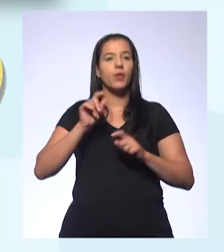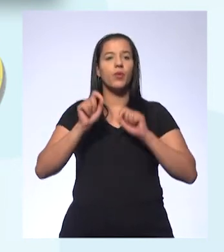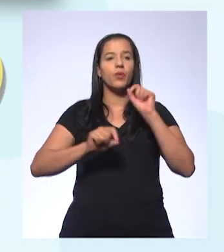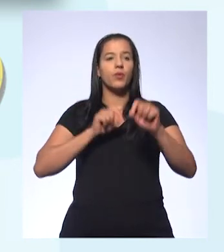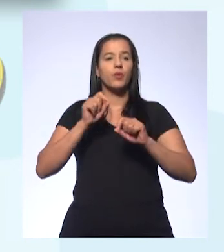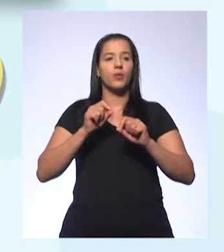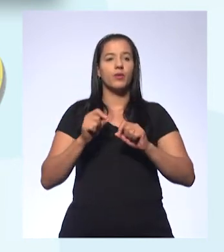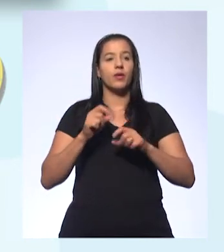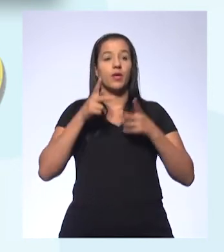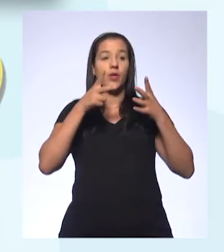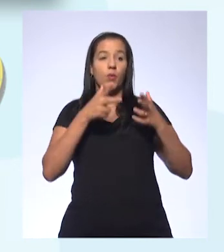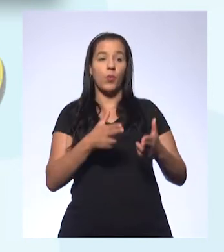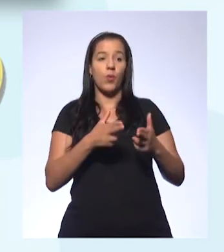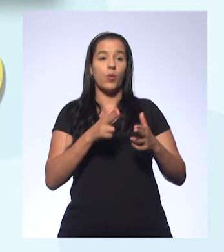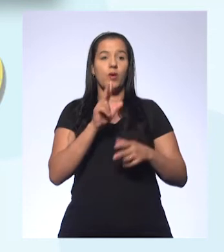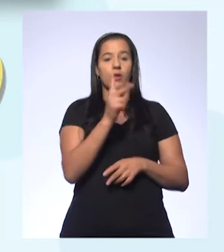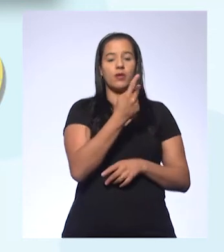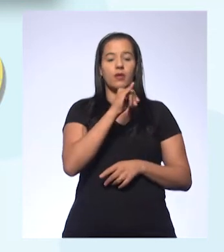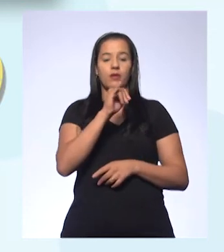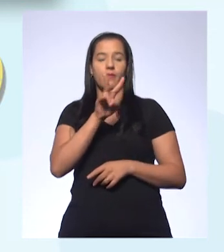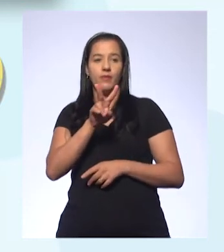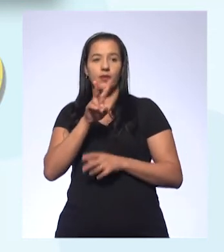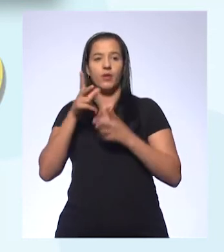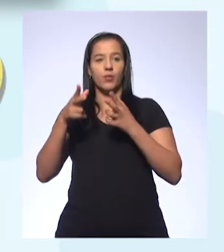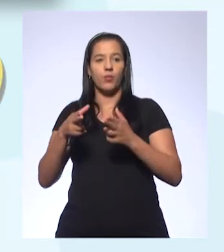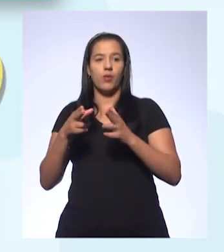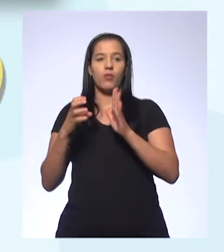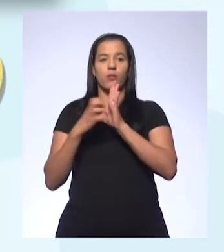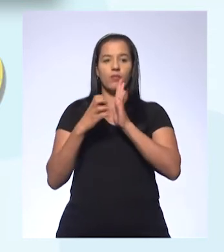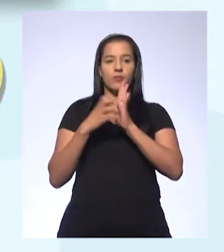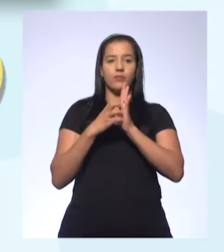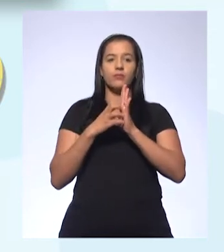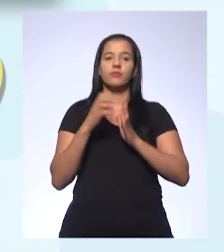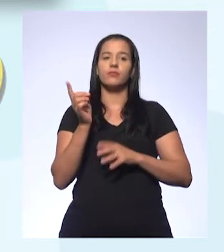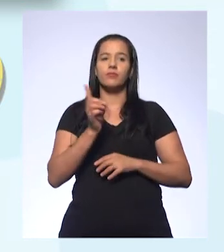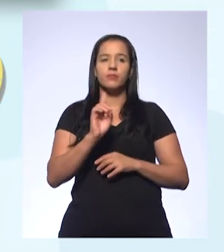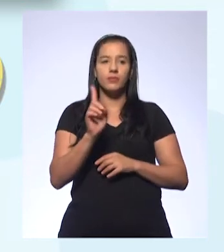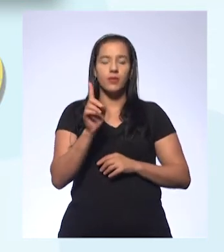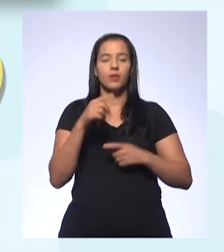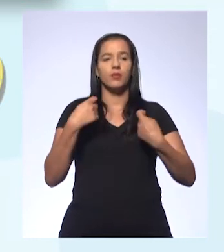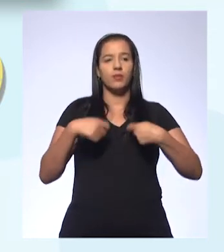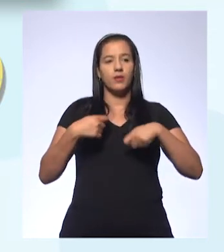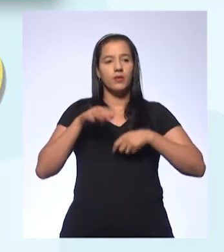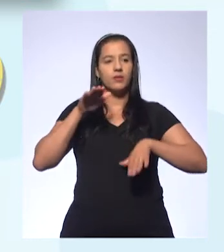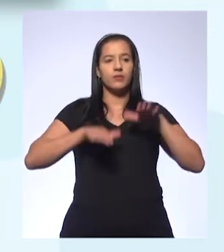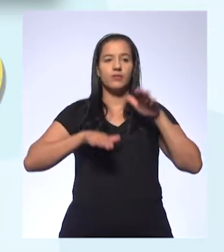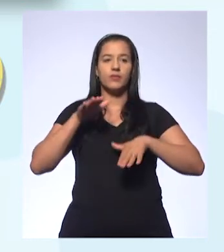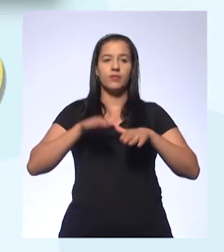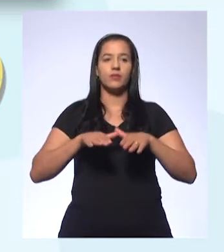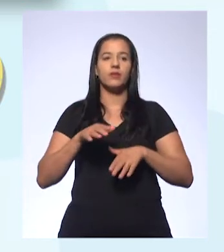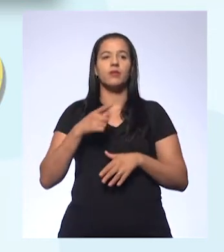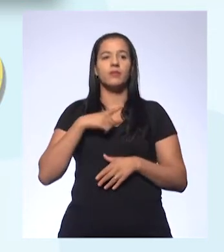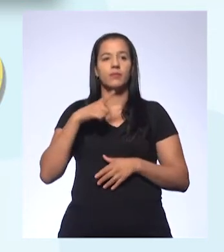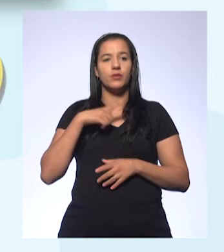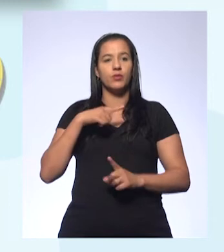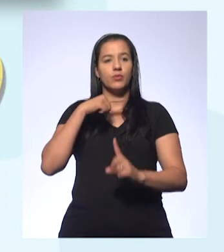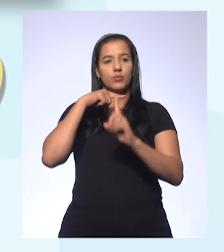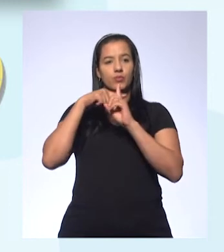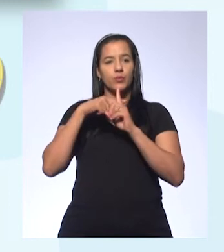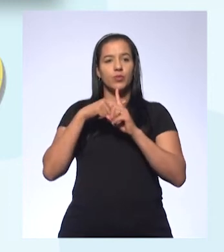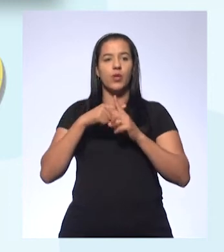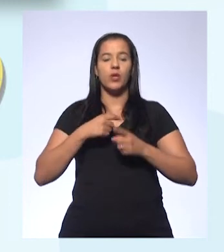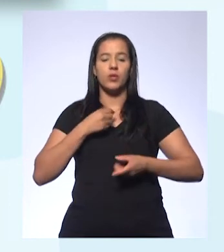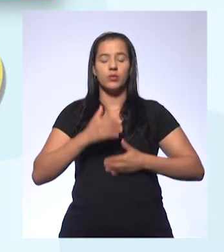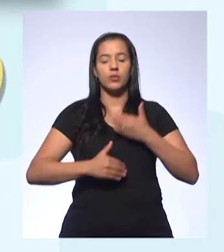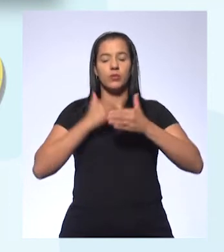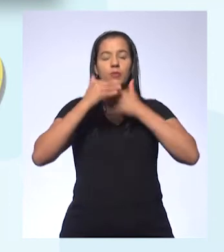não é a mesma coisa que ter AIDS. Há muitos soropositivos que vivem anos sem apresentar sintomas e sem desenvolver a